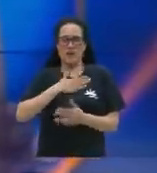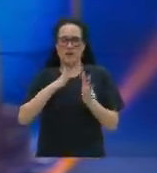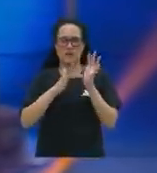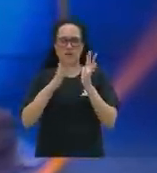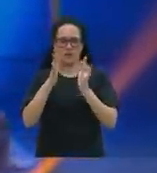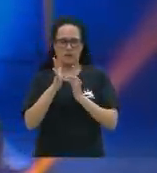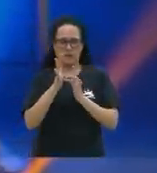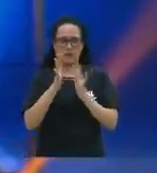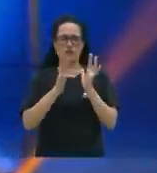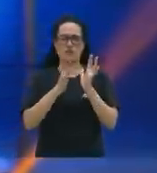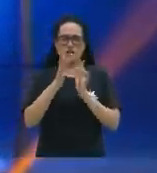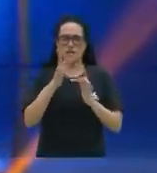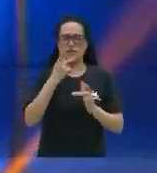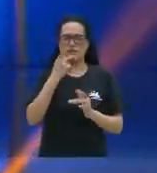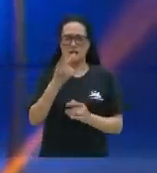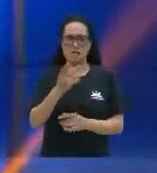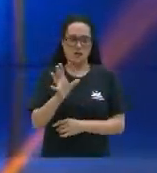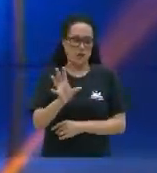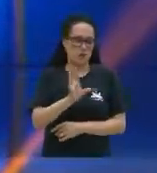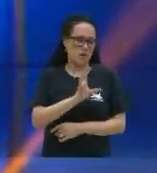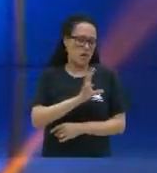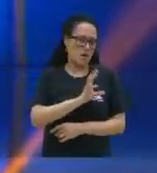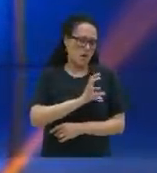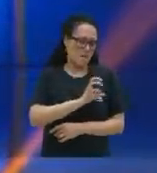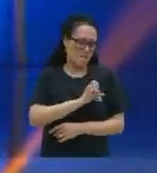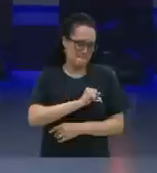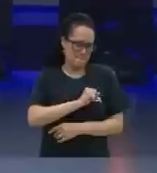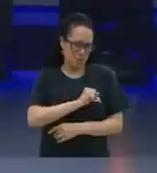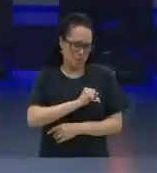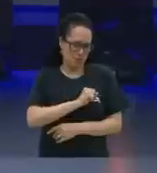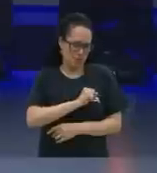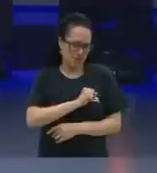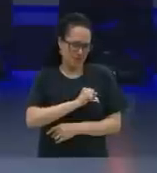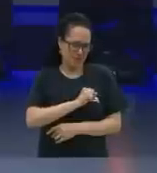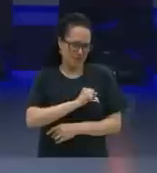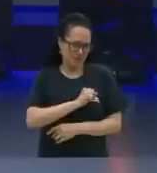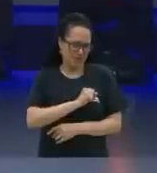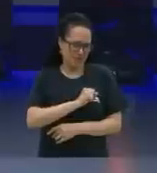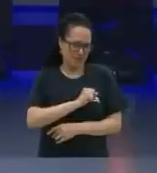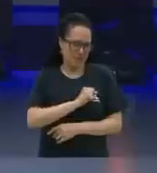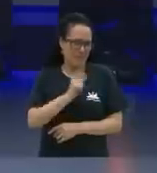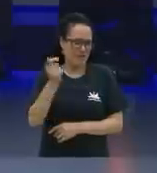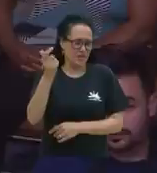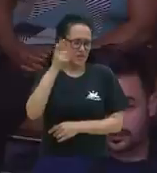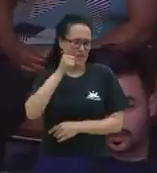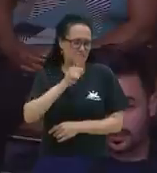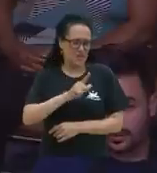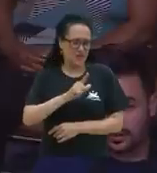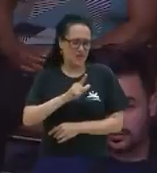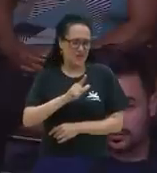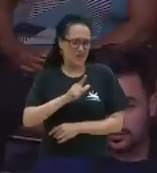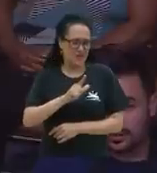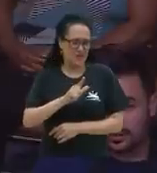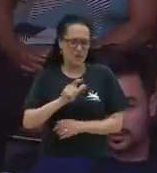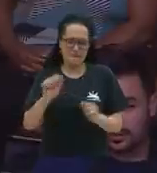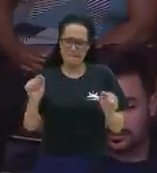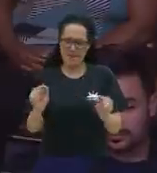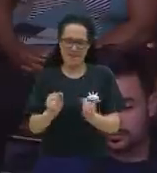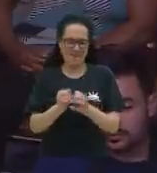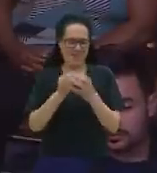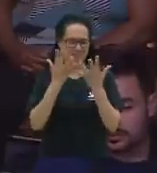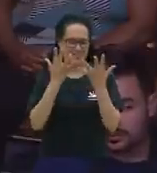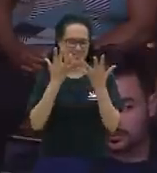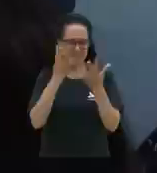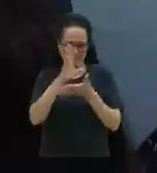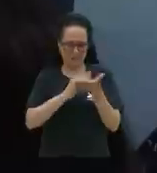amor é o canal do milagre. Repita: o amor é o canal do mais milagre. Uma vez: